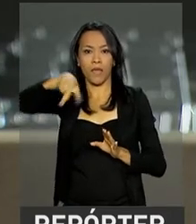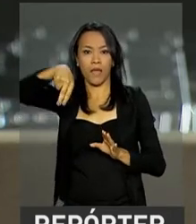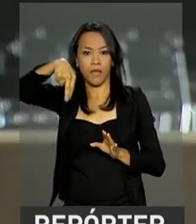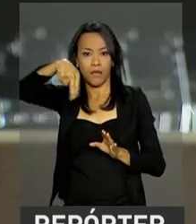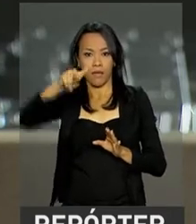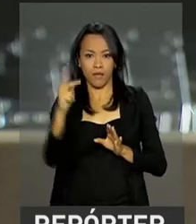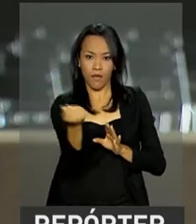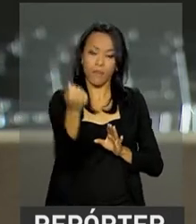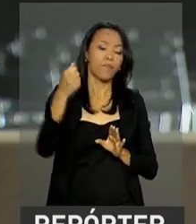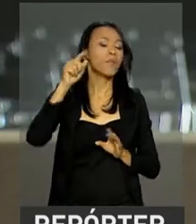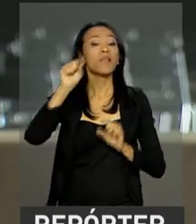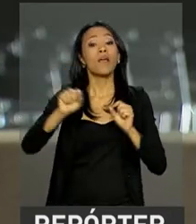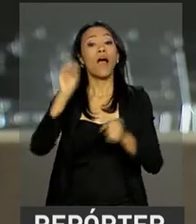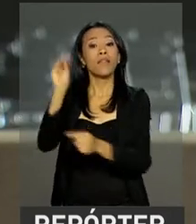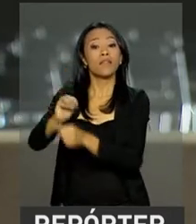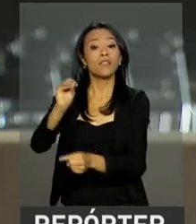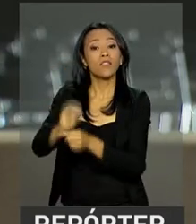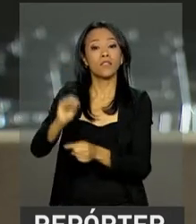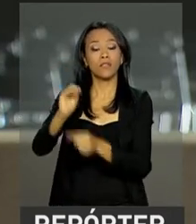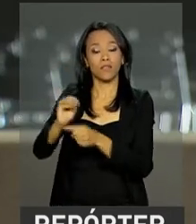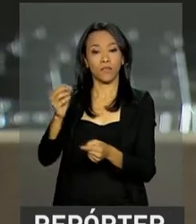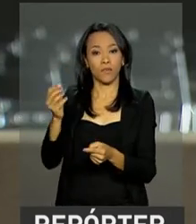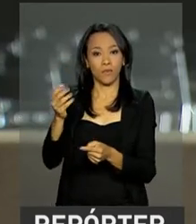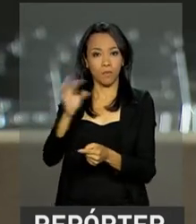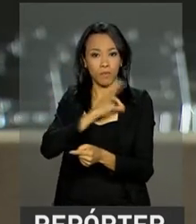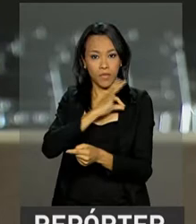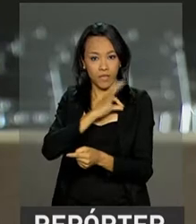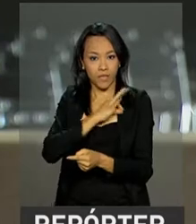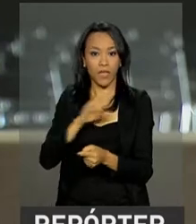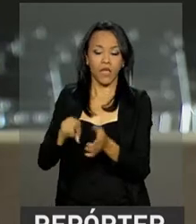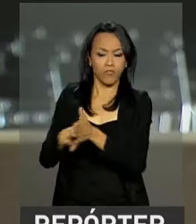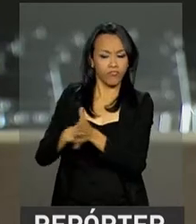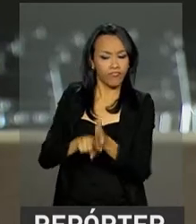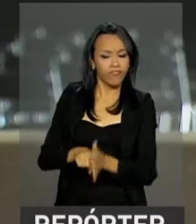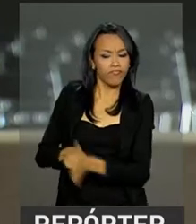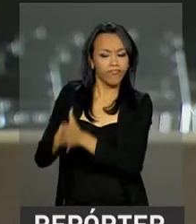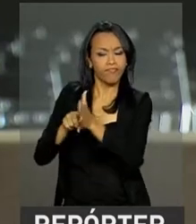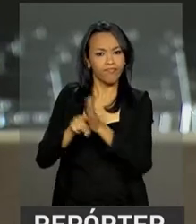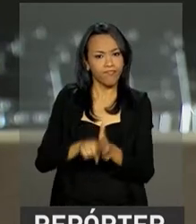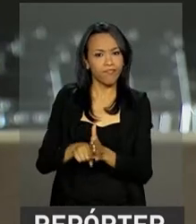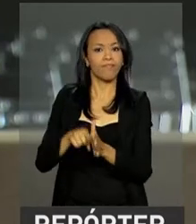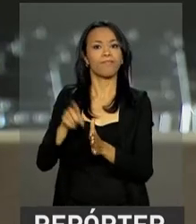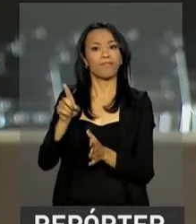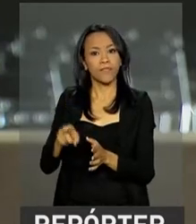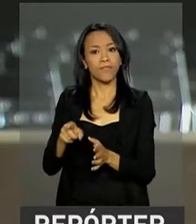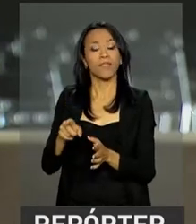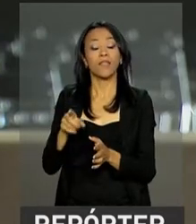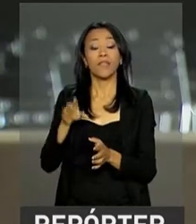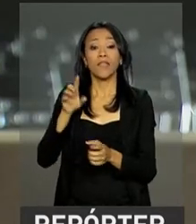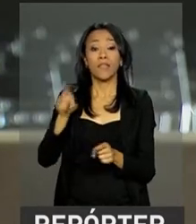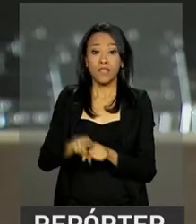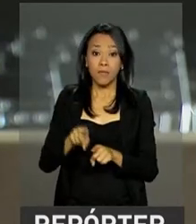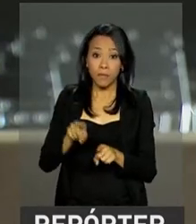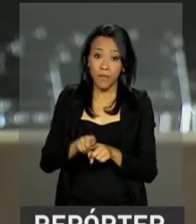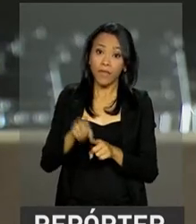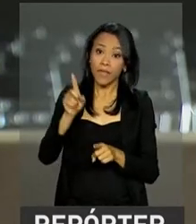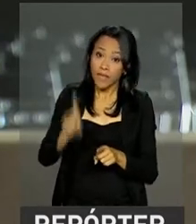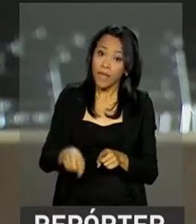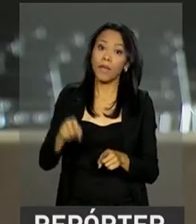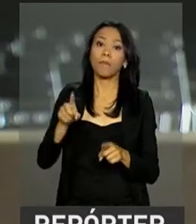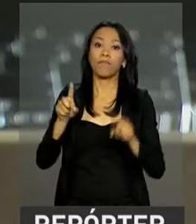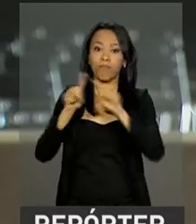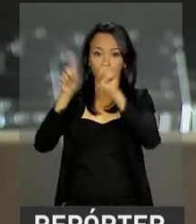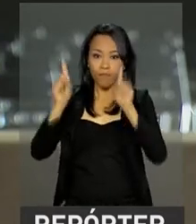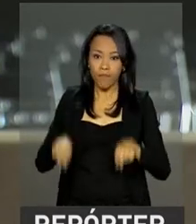familiar atendimento policial hiper pericial especializado ininterrupto e prestado por servidores